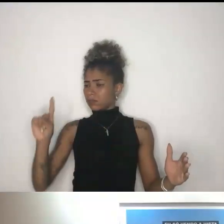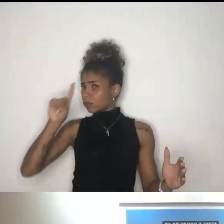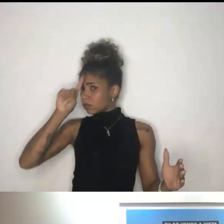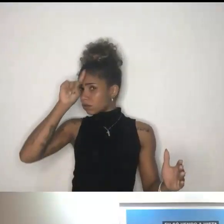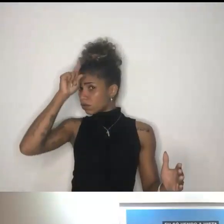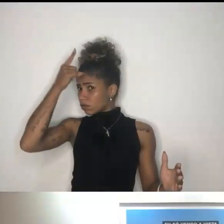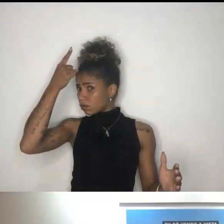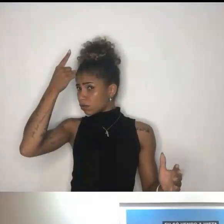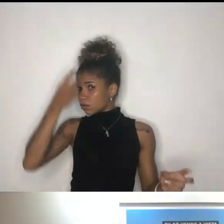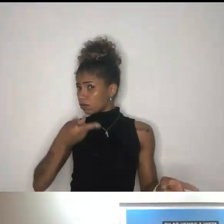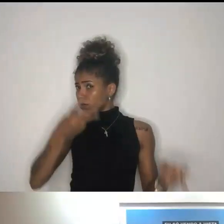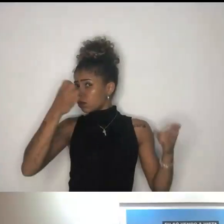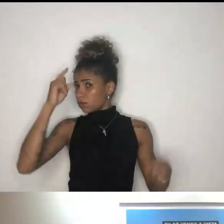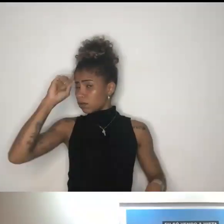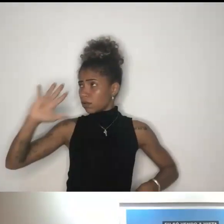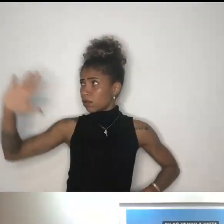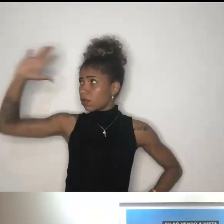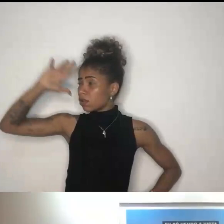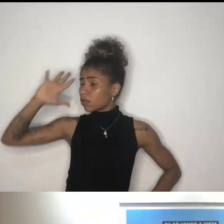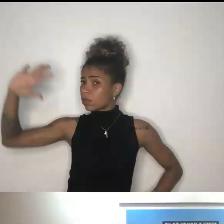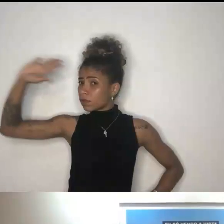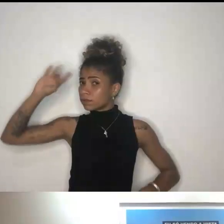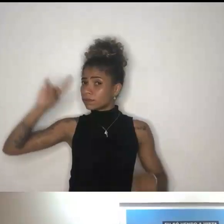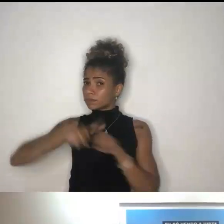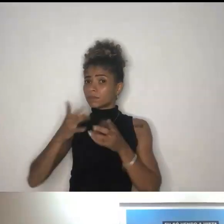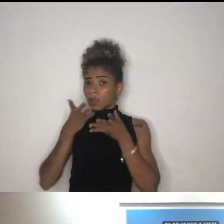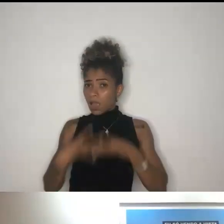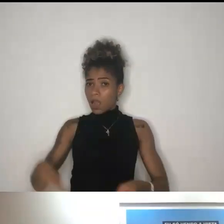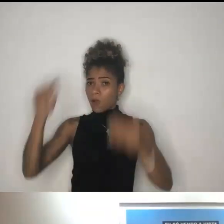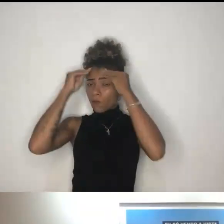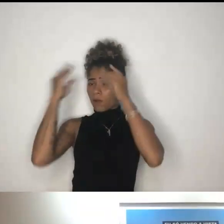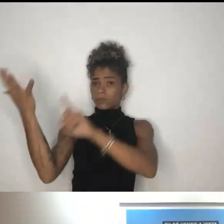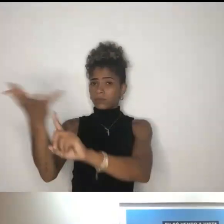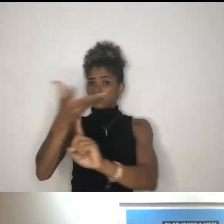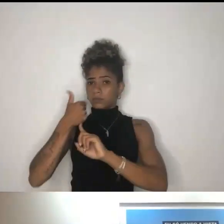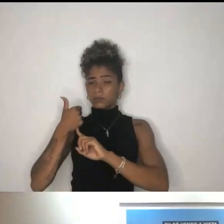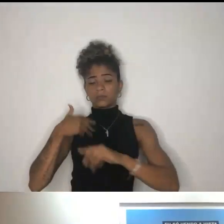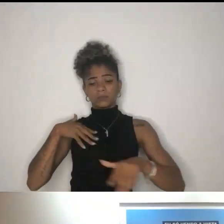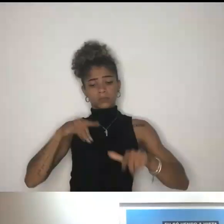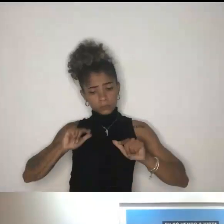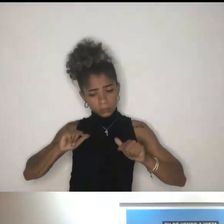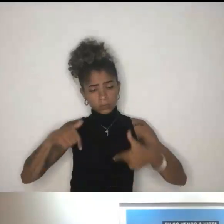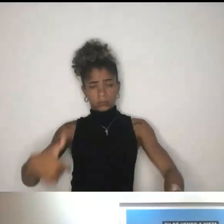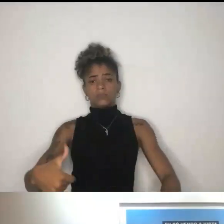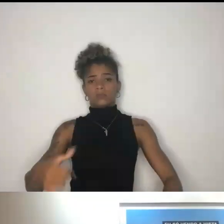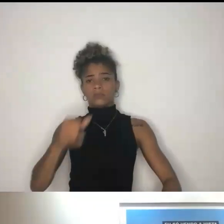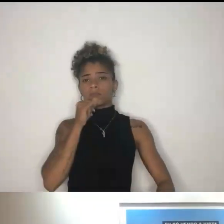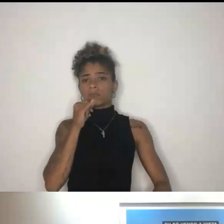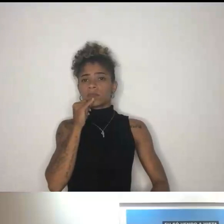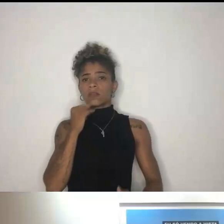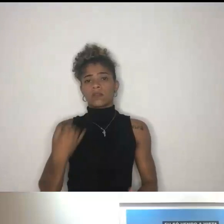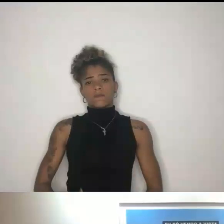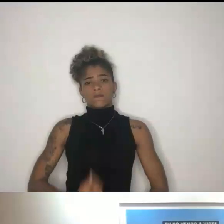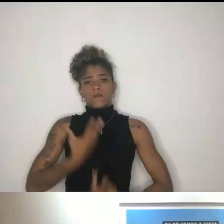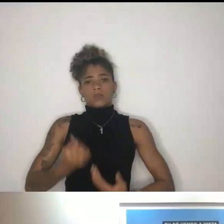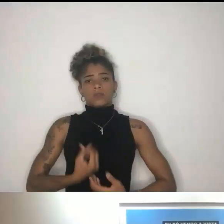percepção das ideias e passa pelas linguagens artísticas nos movimentos por exemplo ao longo da poesia da música